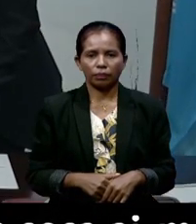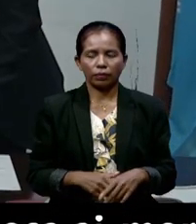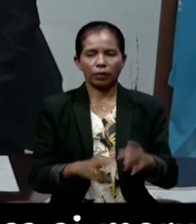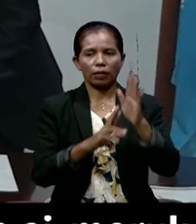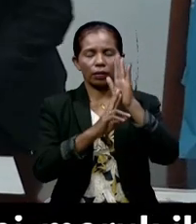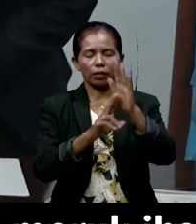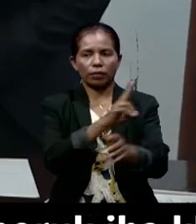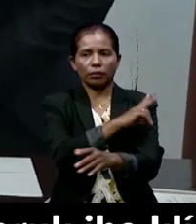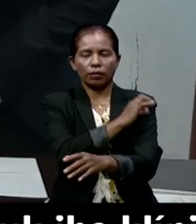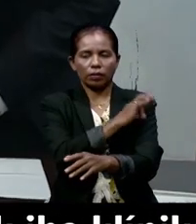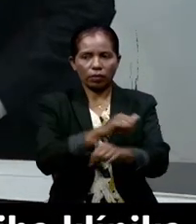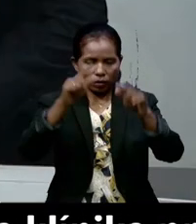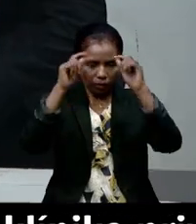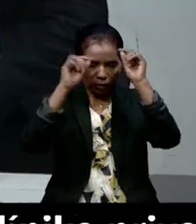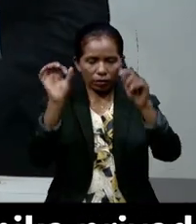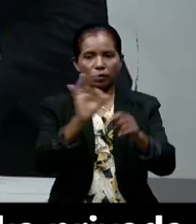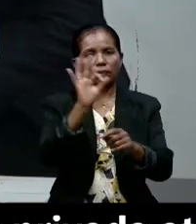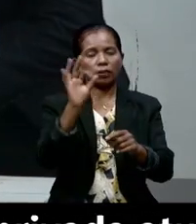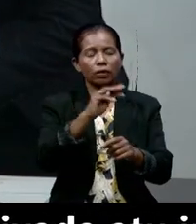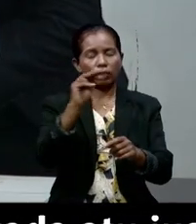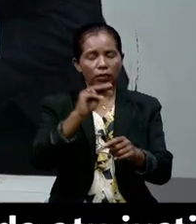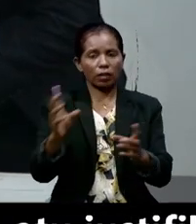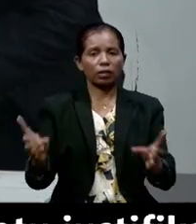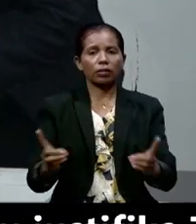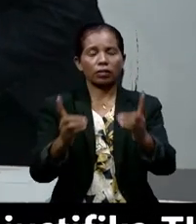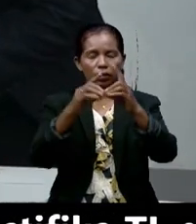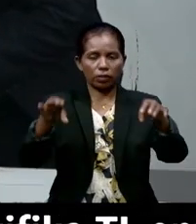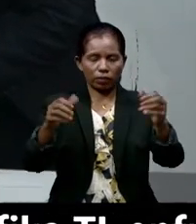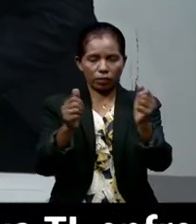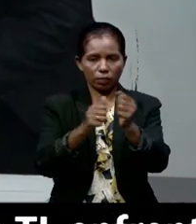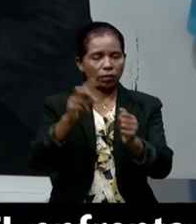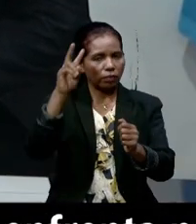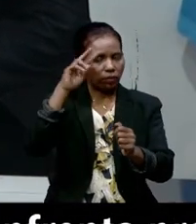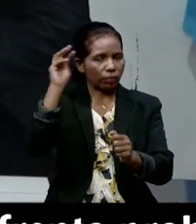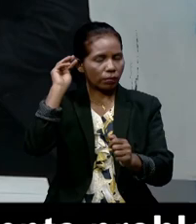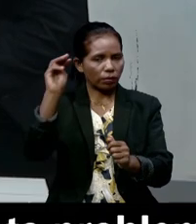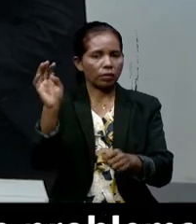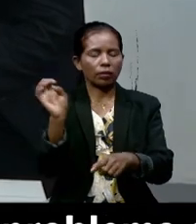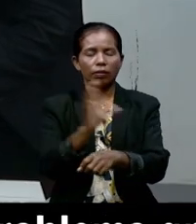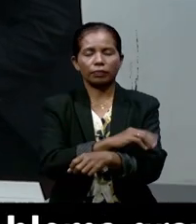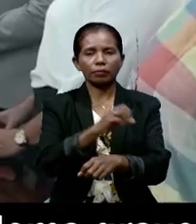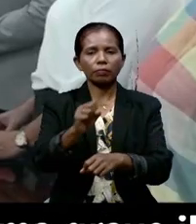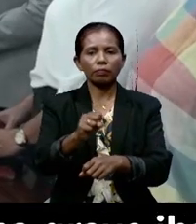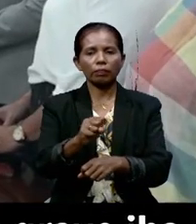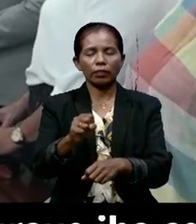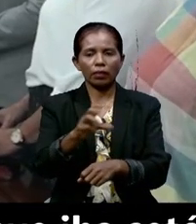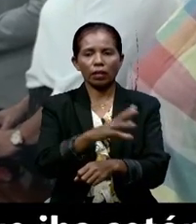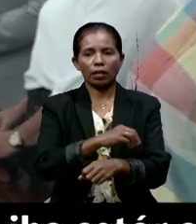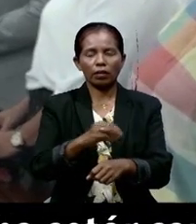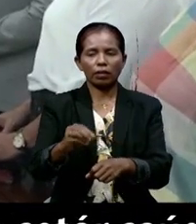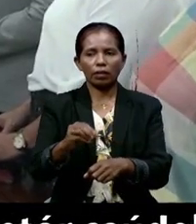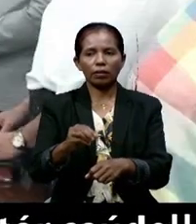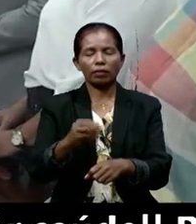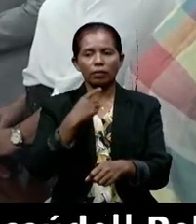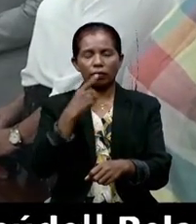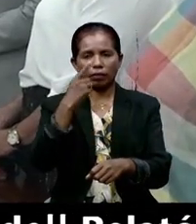Representante da Unicef e Timor-Leste, segura, né, assina acordo com o governo e o vice-primeiro-ministro, ministro coordenador assuntos sociais, no ministro do desenvolvimento rural, no